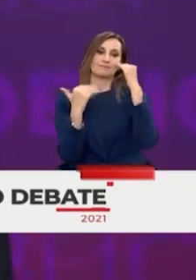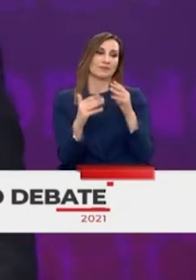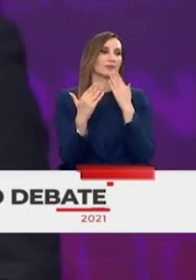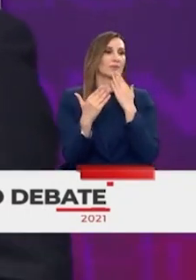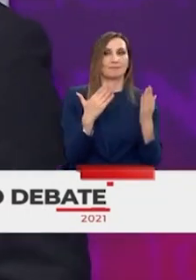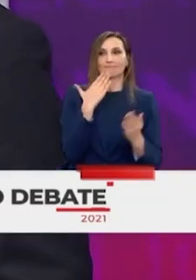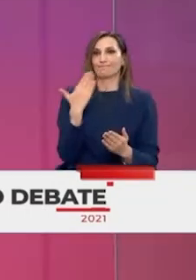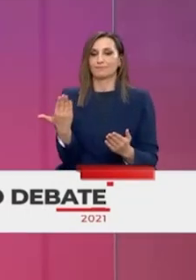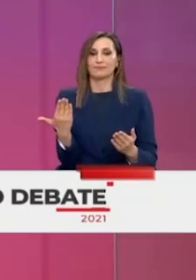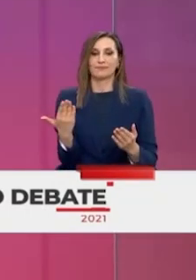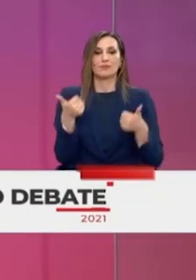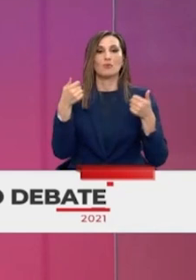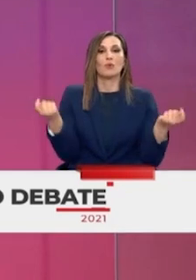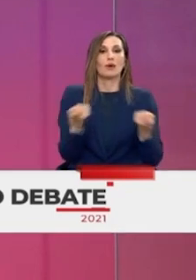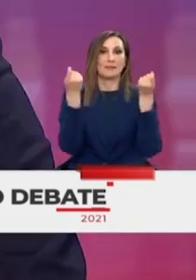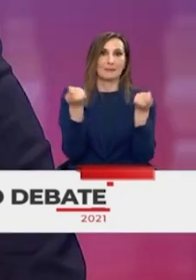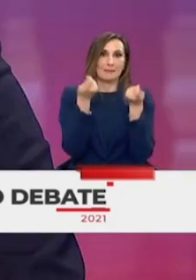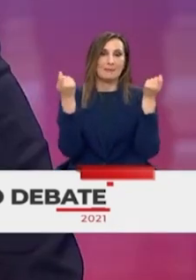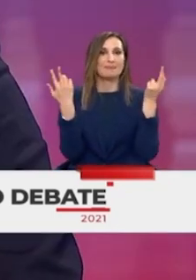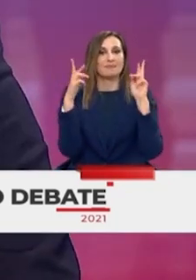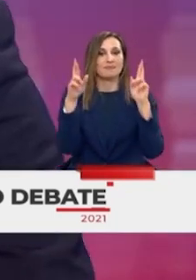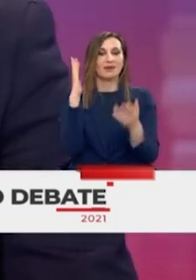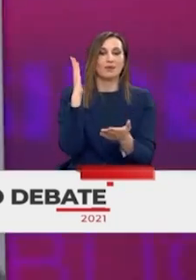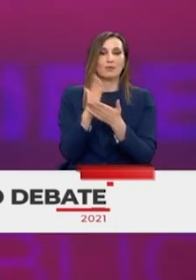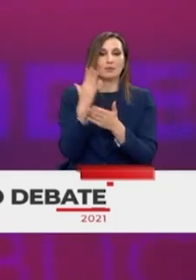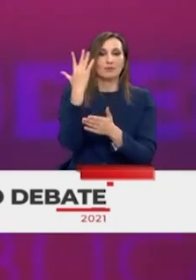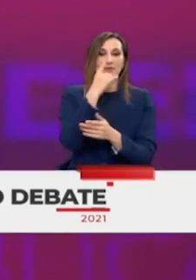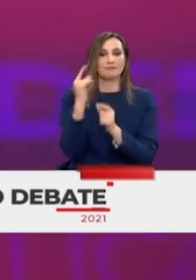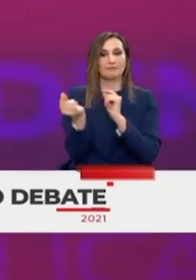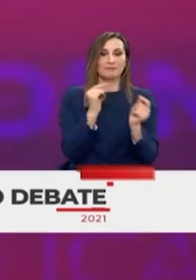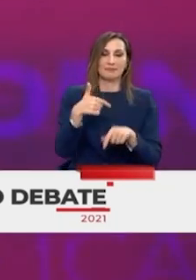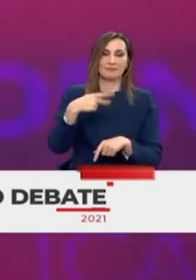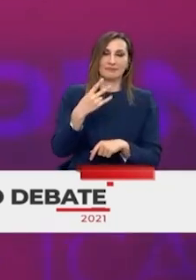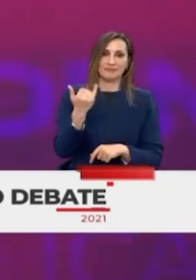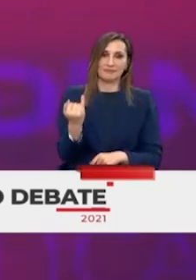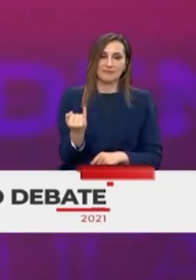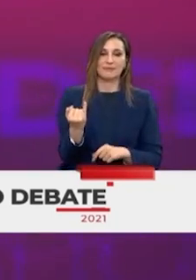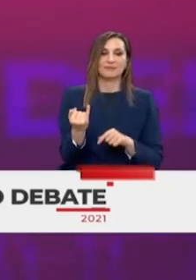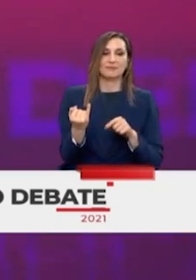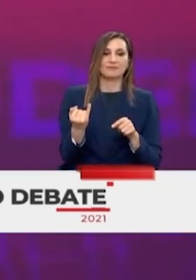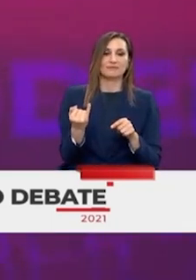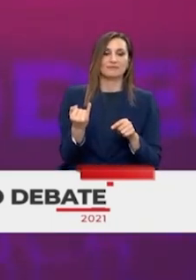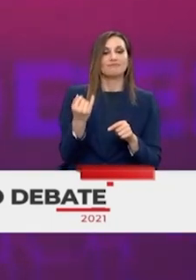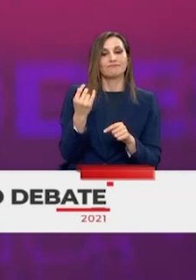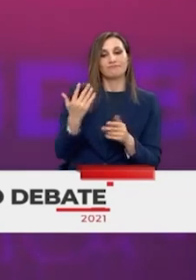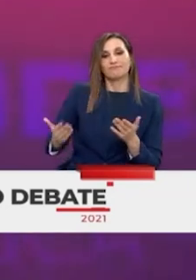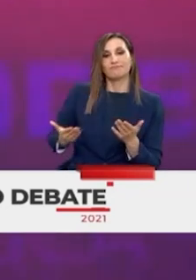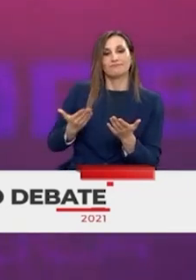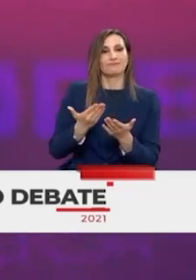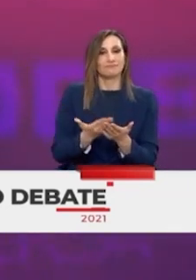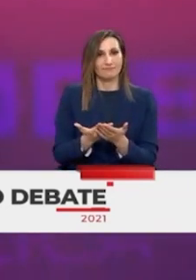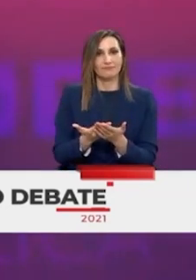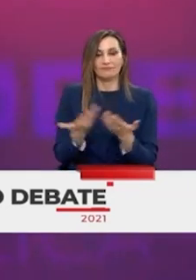Obrigado aos dois, uma boa campanha. Foi também o último debate na TVI entre os candidatos